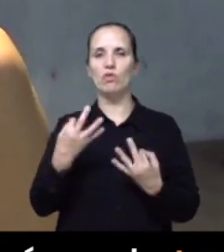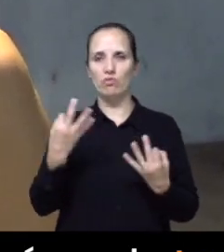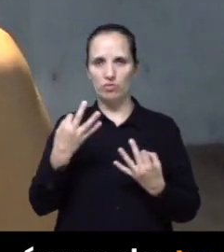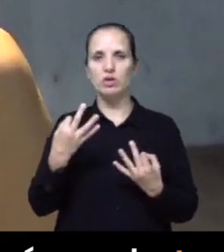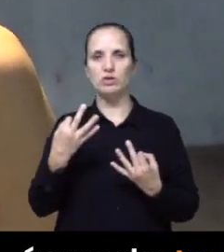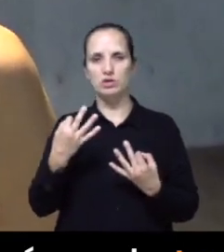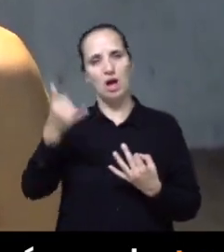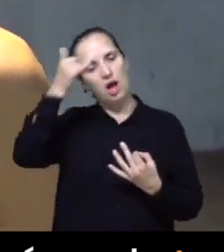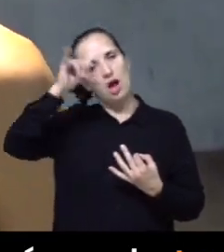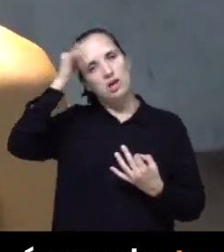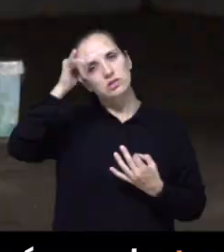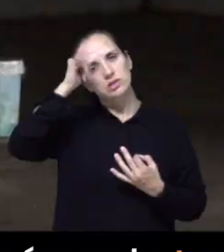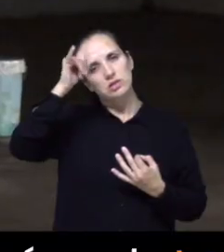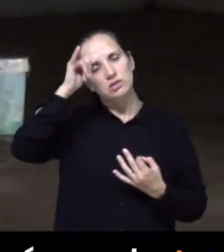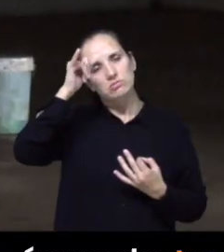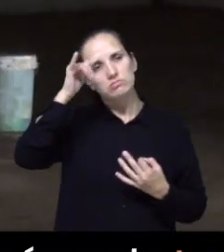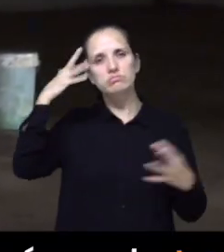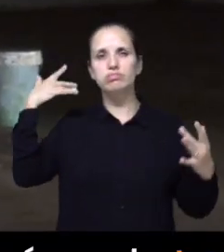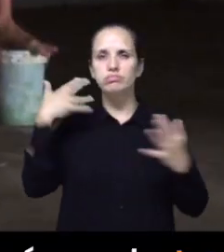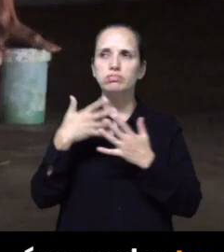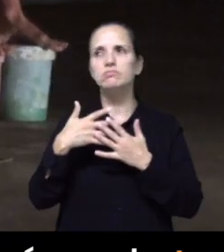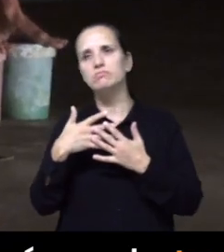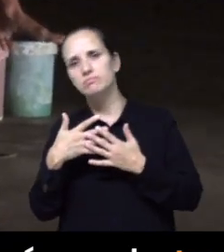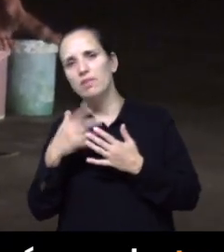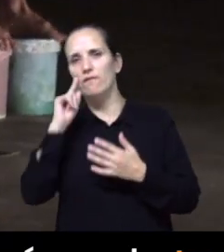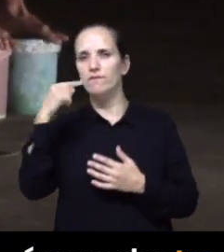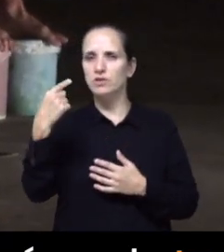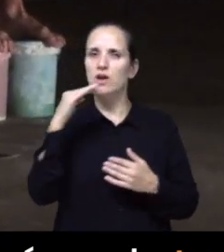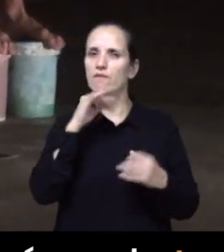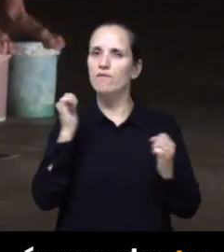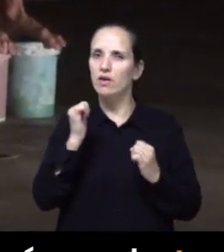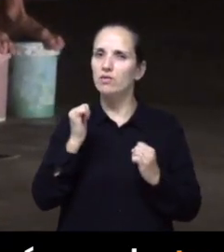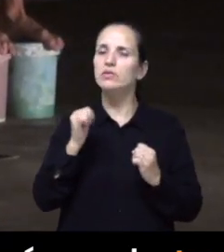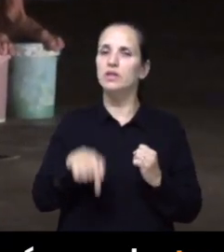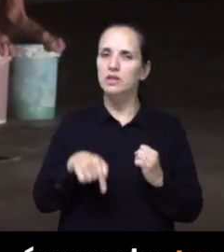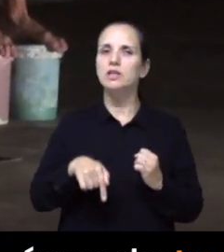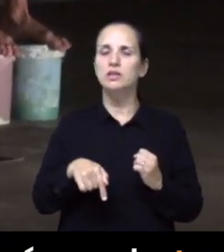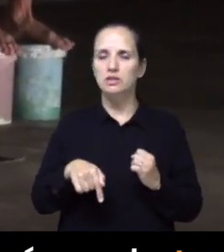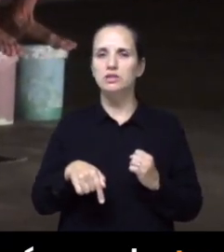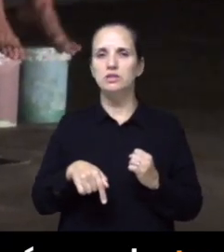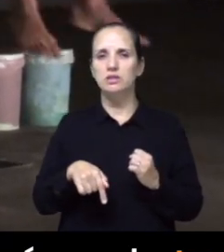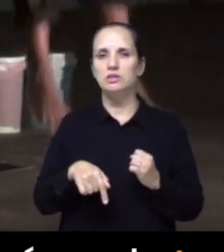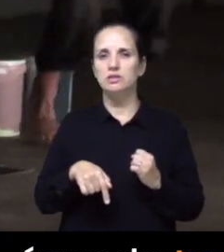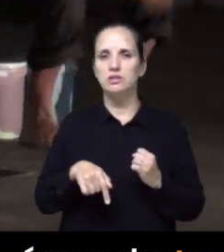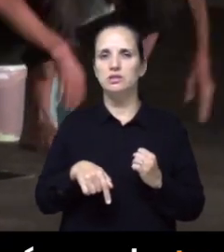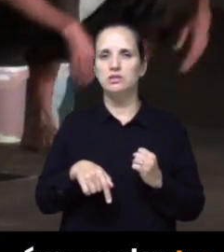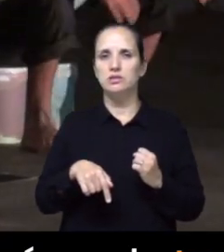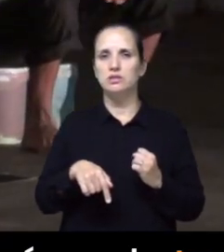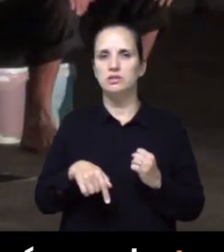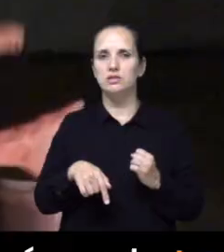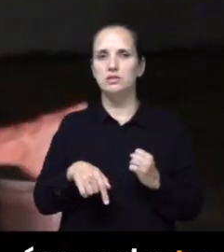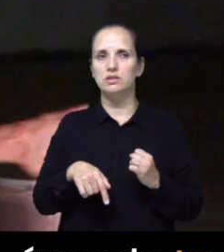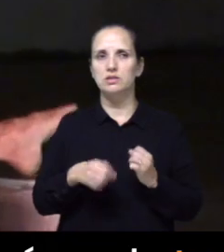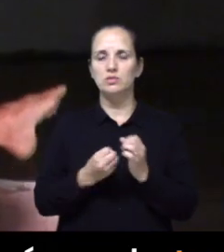e foi um pouco assim. Estávamos na Argentina naquela altura, fuimos viajar durante o inverno de aqui